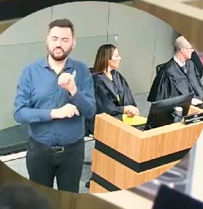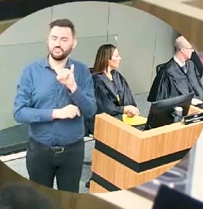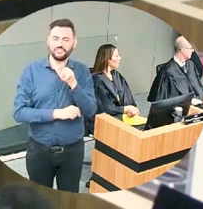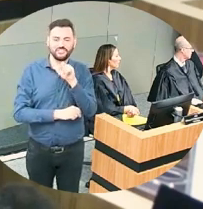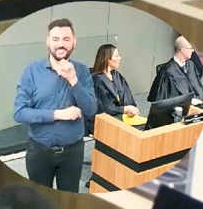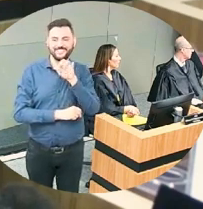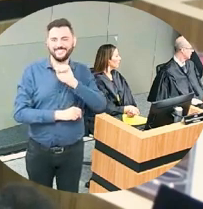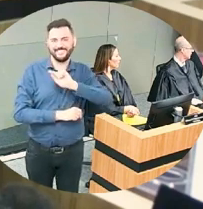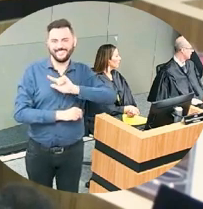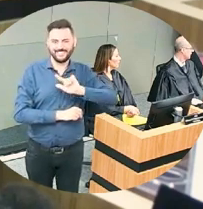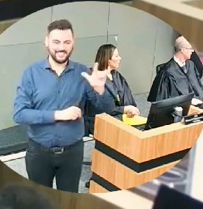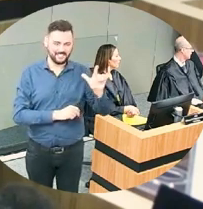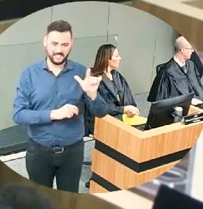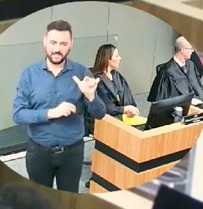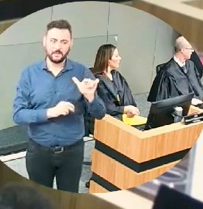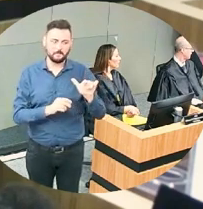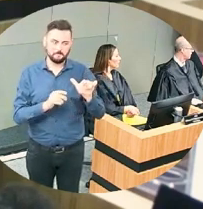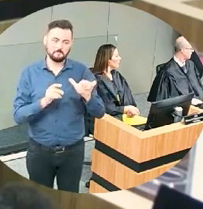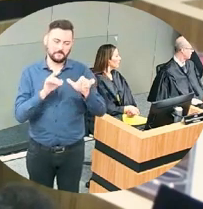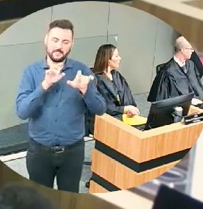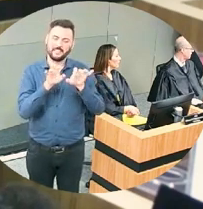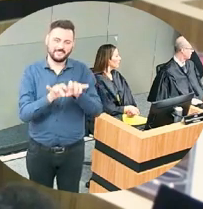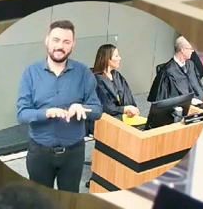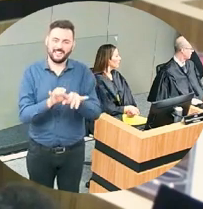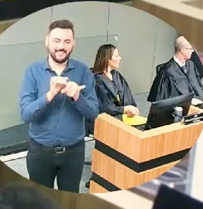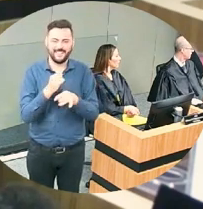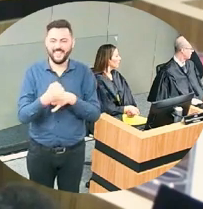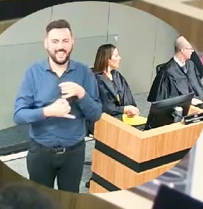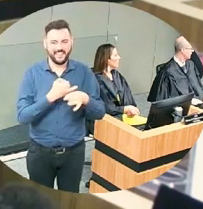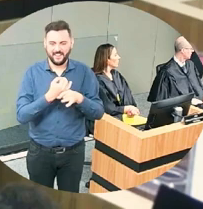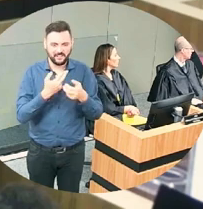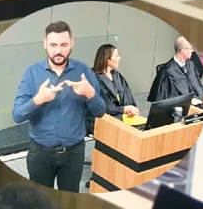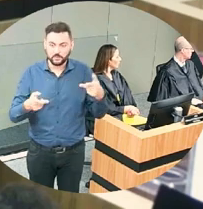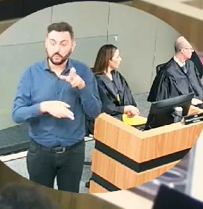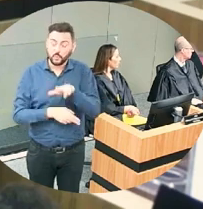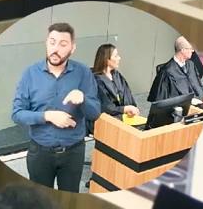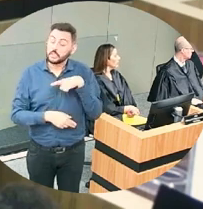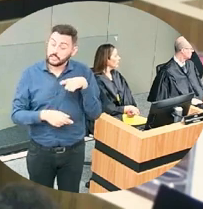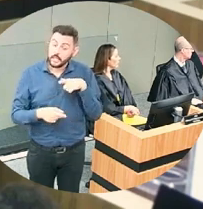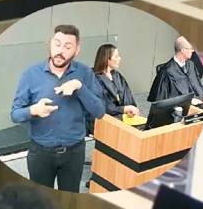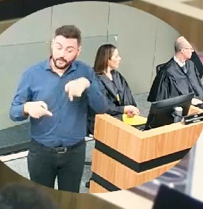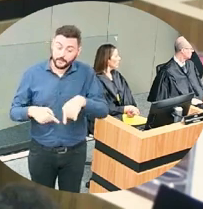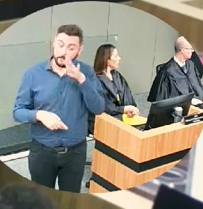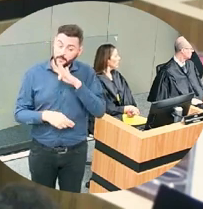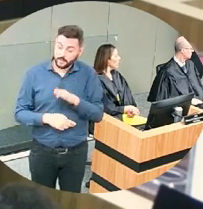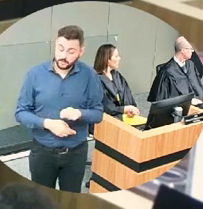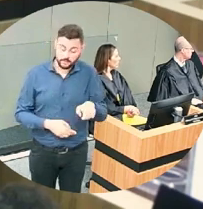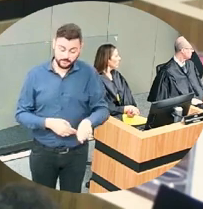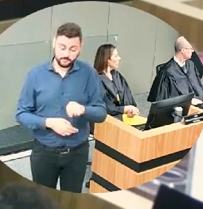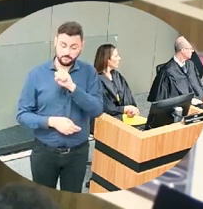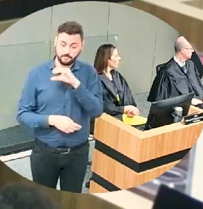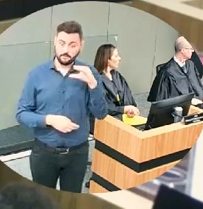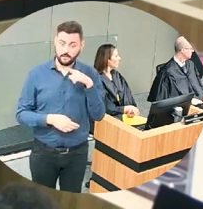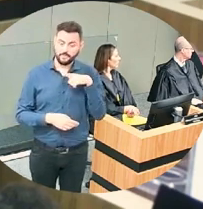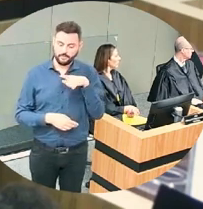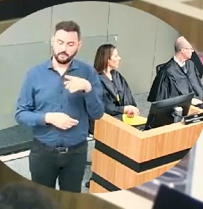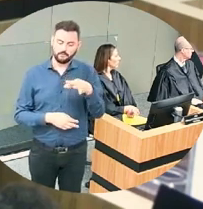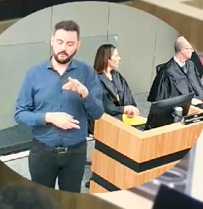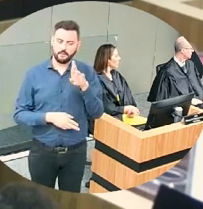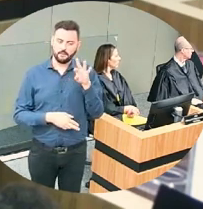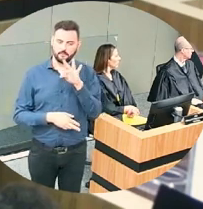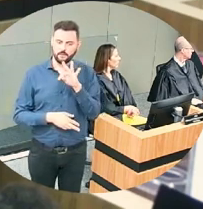tramitando nós somos um dos tribunais do Brasil que mais adotou esse sistema temos também uma